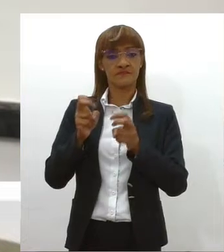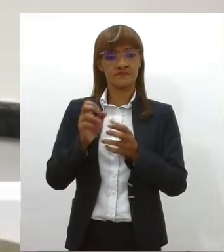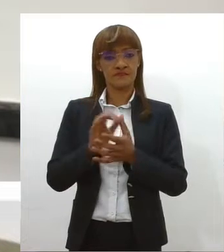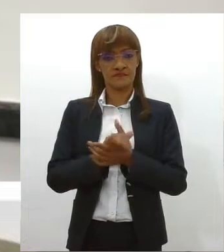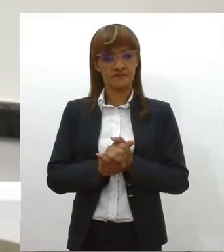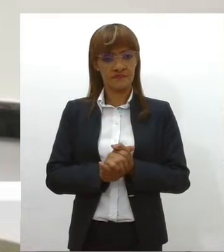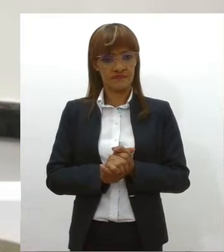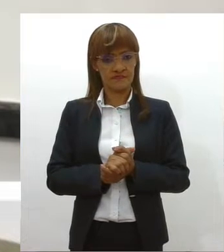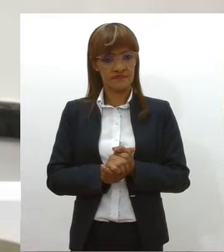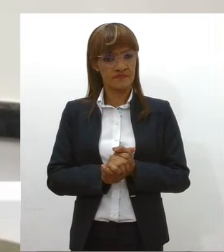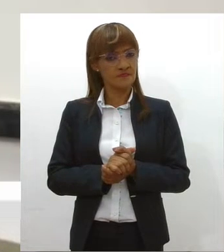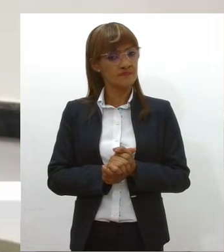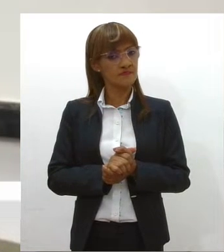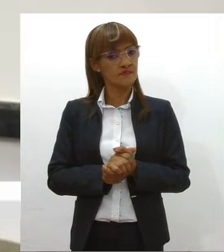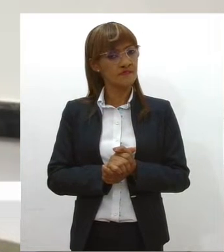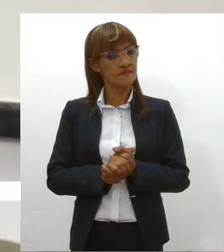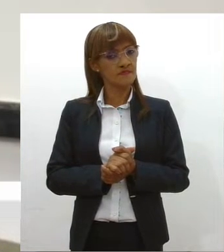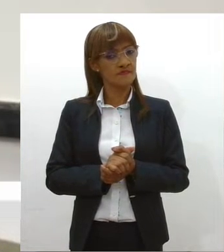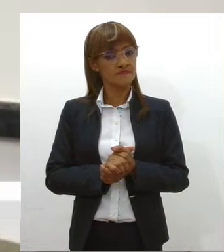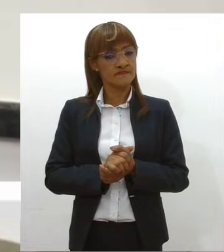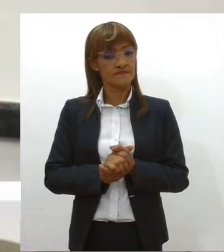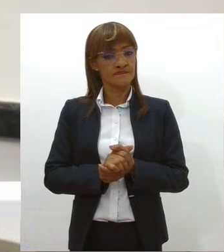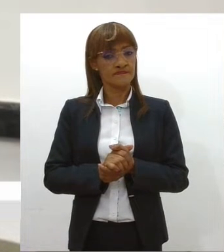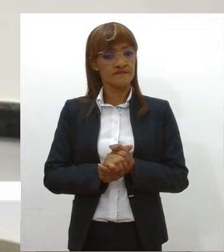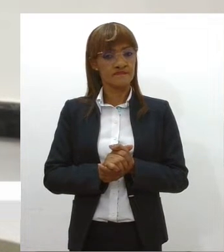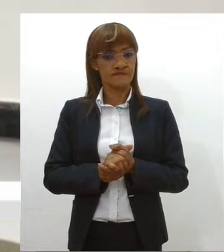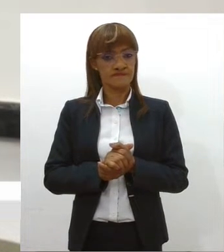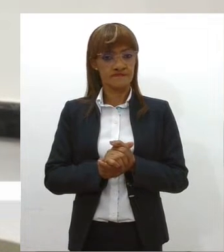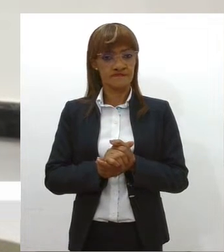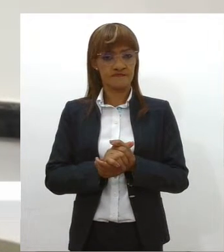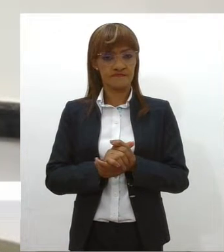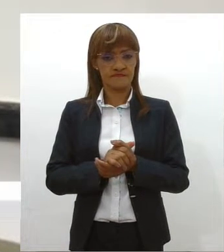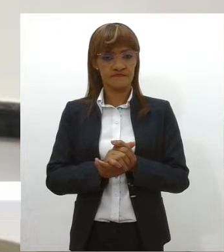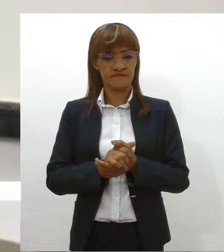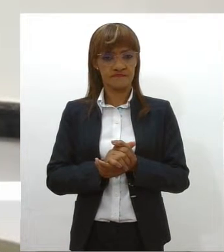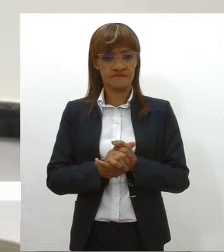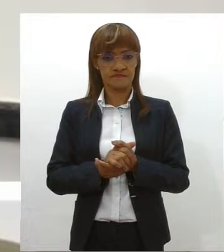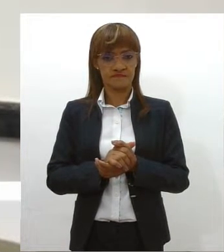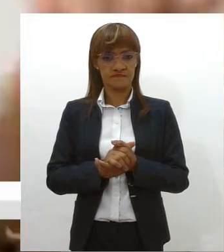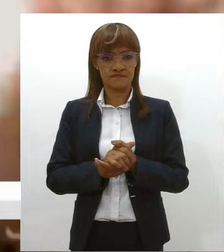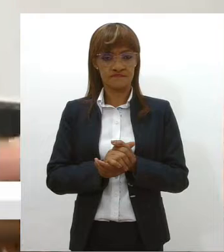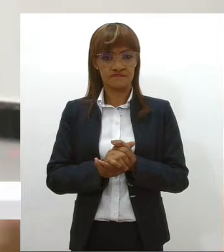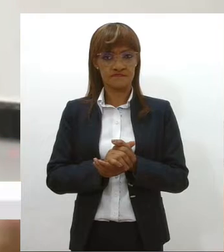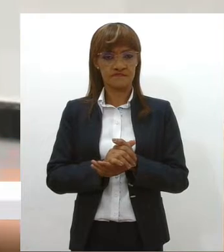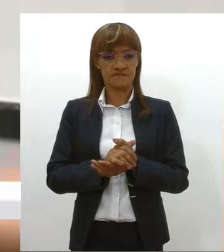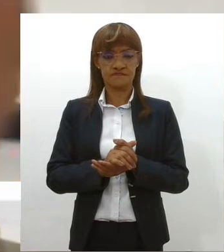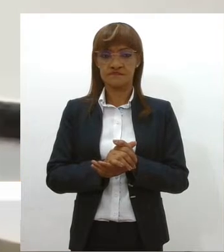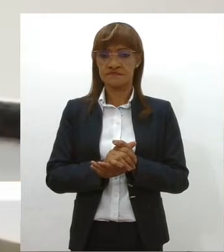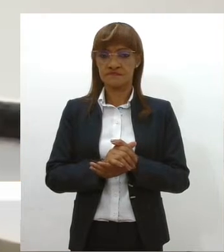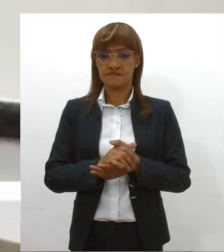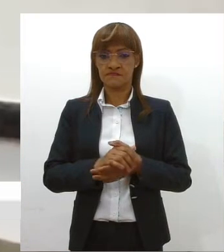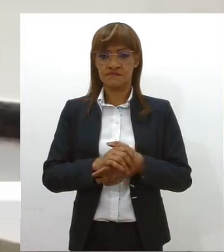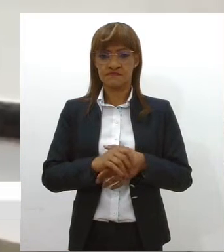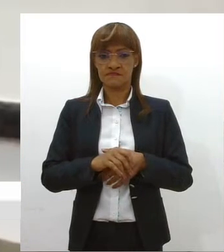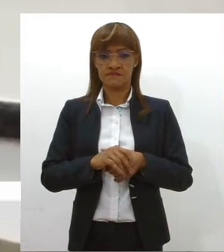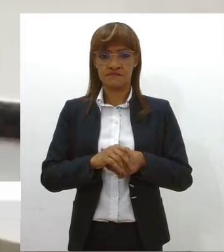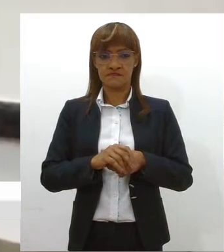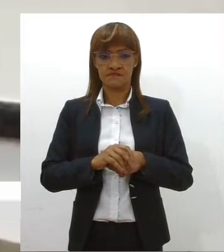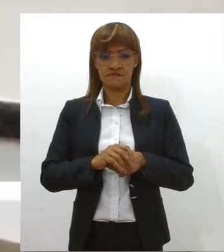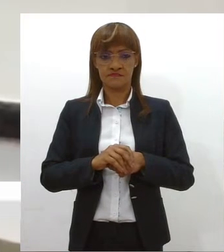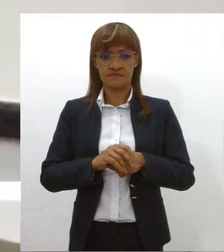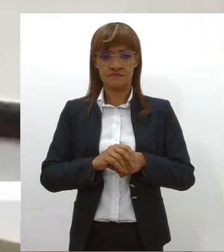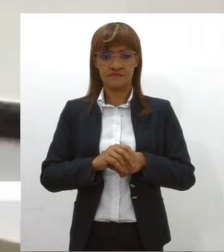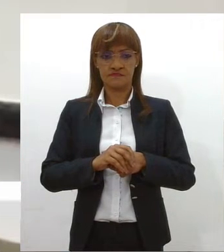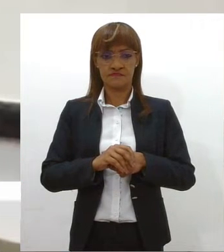aumentam a prolactina, fazendo com que não consigam ovular, não consigam menstruar. Outras acabam tendo muito mais sangramento. Agora, em